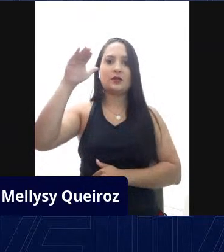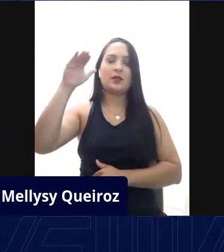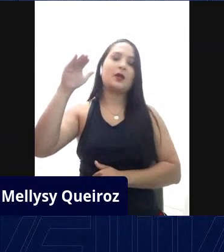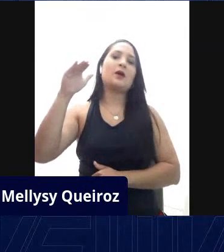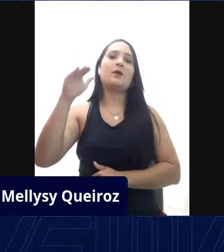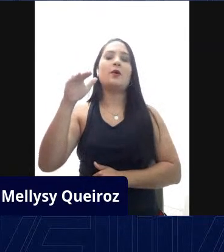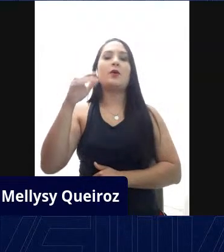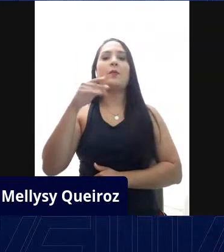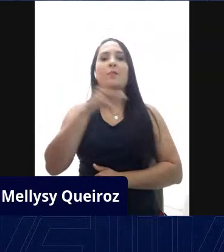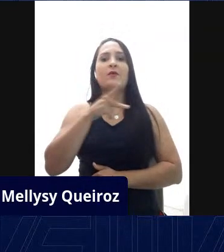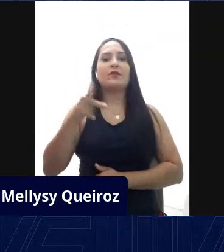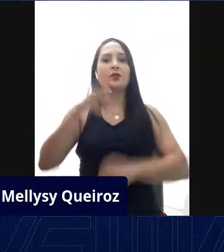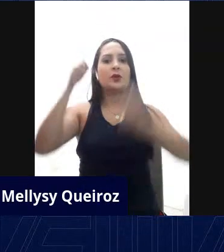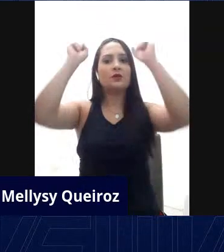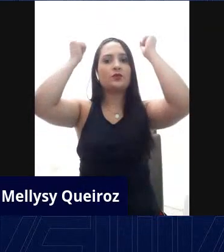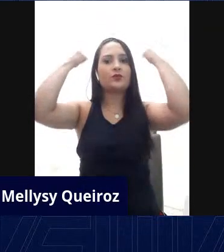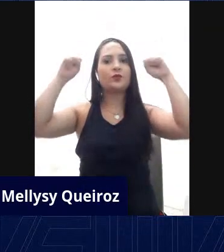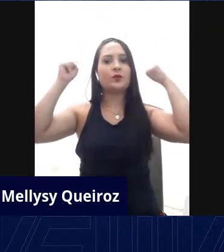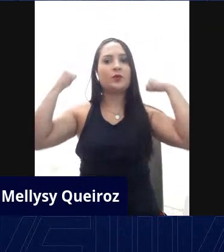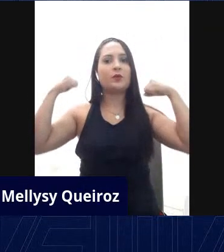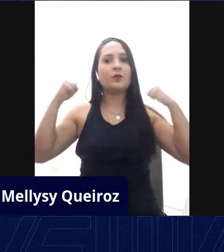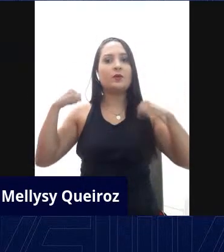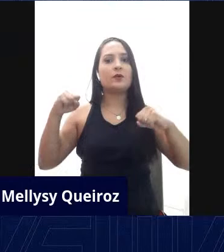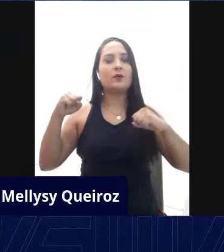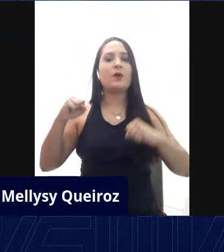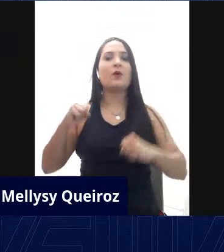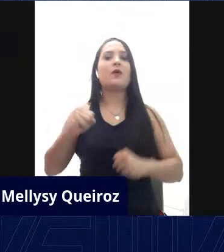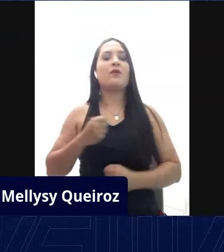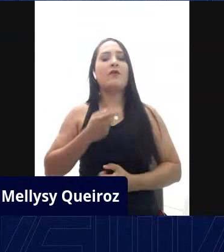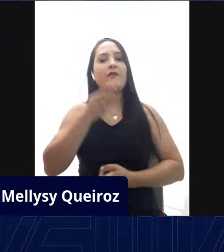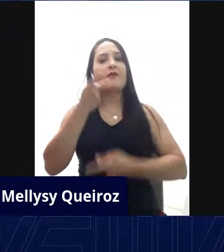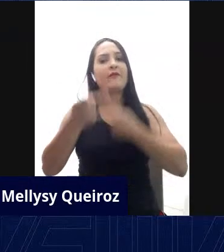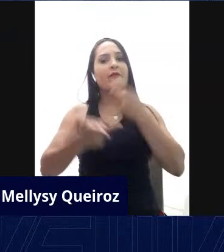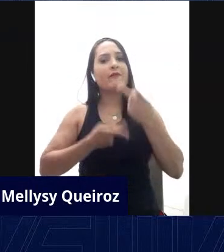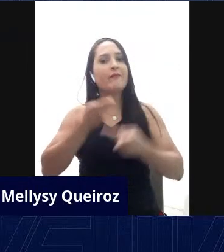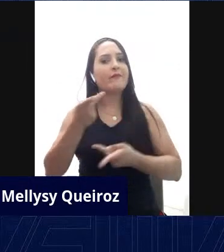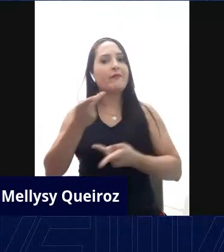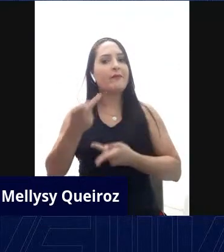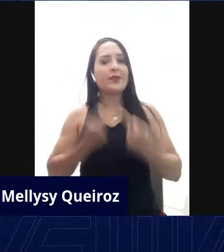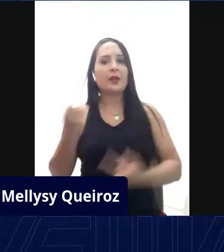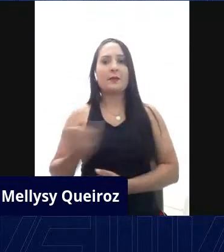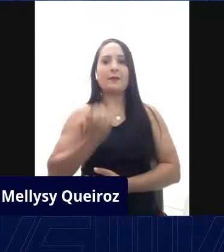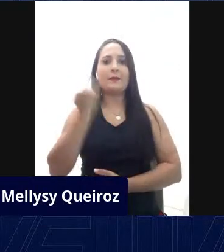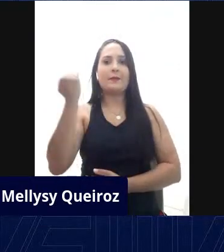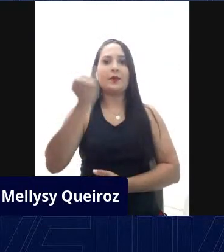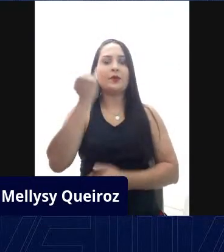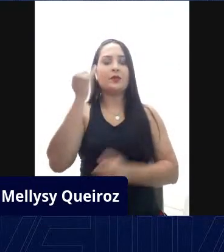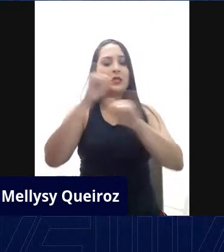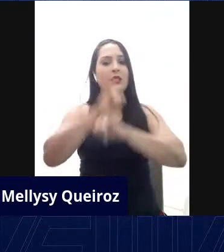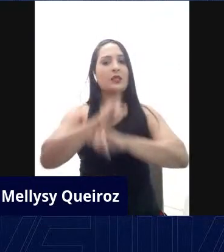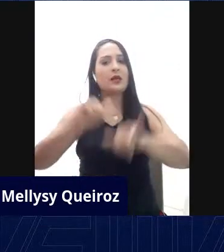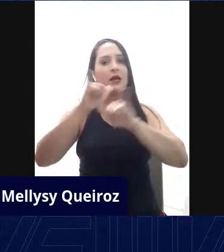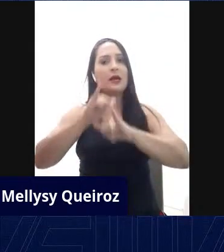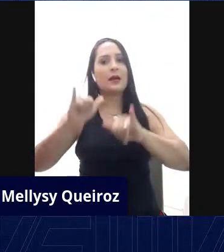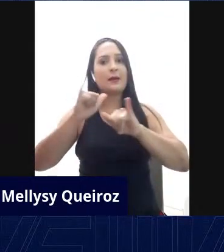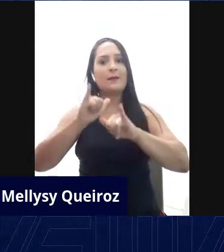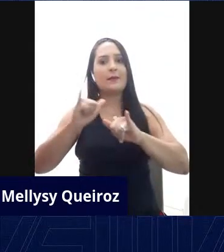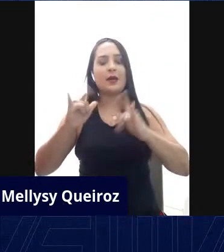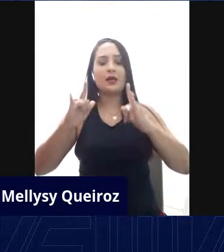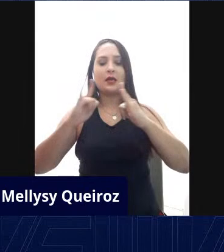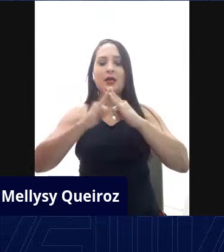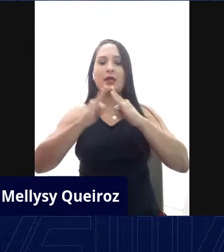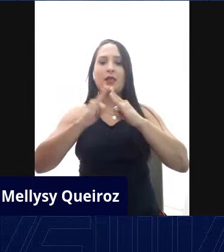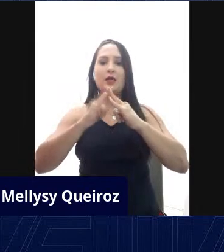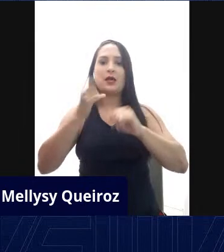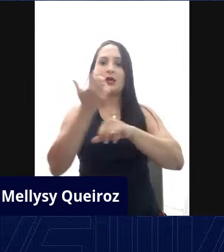Lima. A professora Socorro vai estar aqui comentando sobre a importância da campanha, né, na nossa instituição. Então, a Rural também está construindo